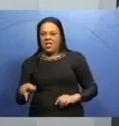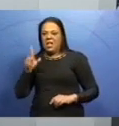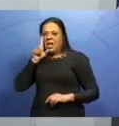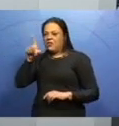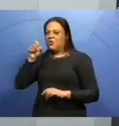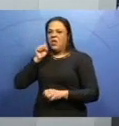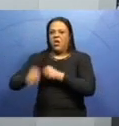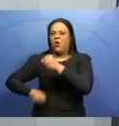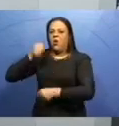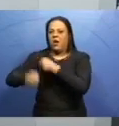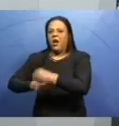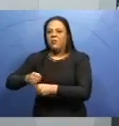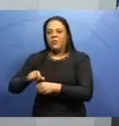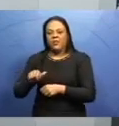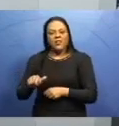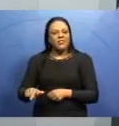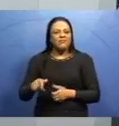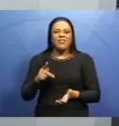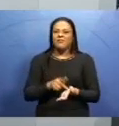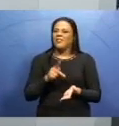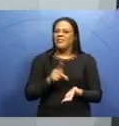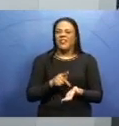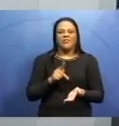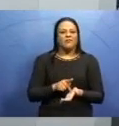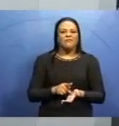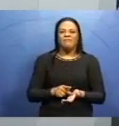ser veloz, e não foi isso que aconteceu.